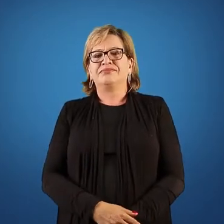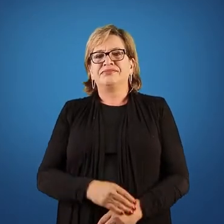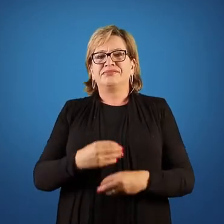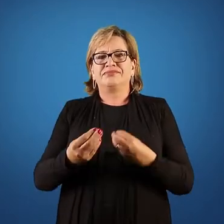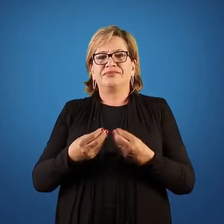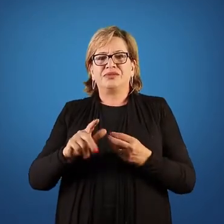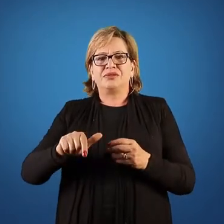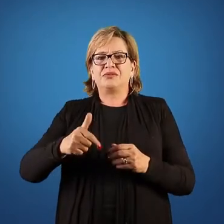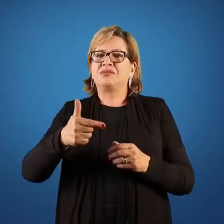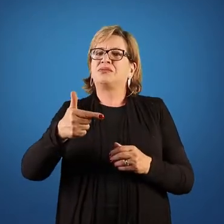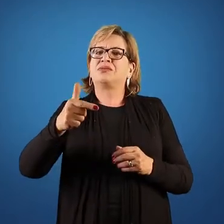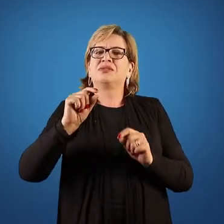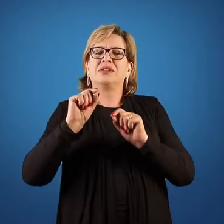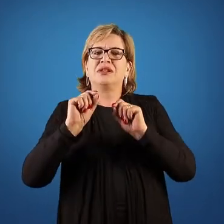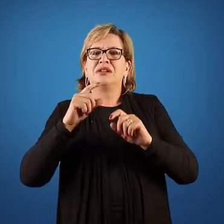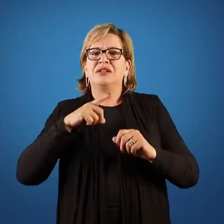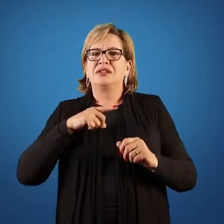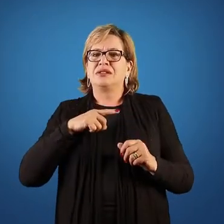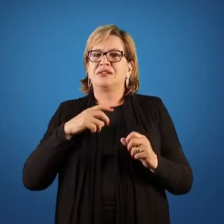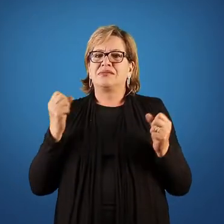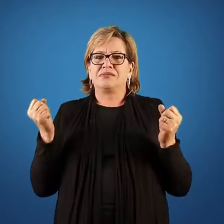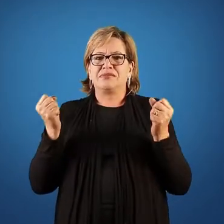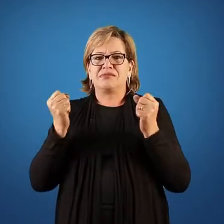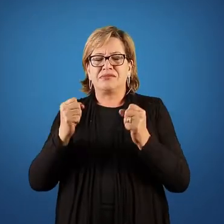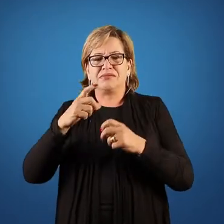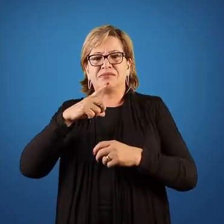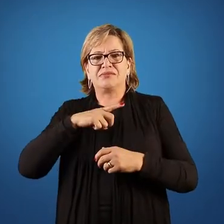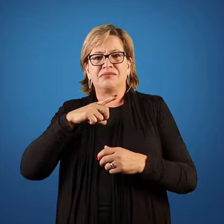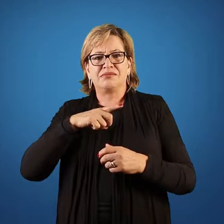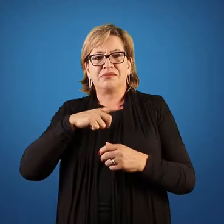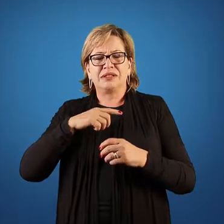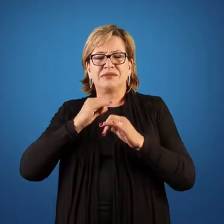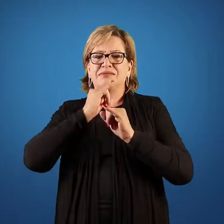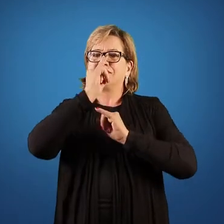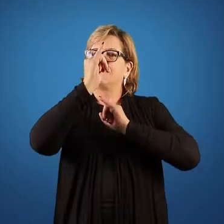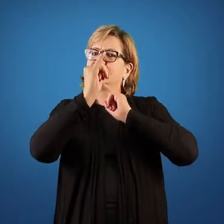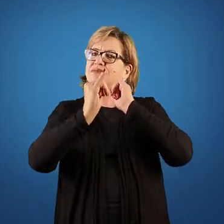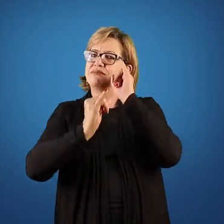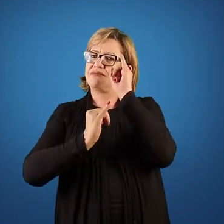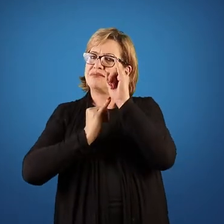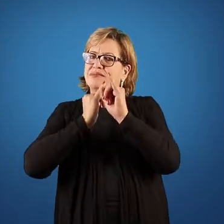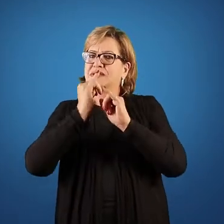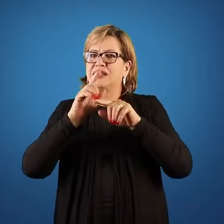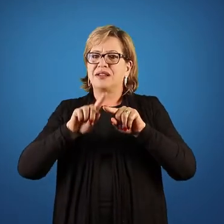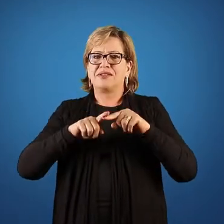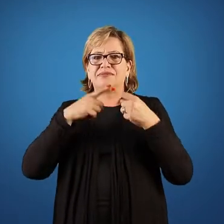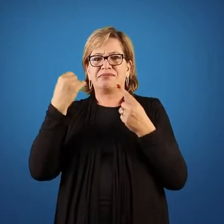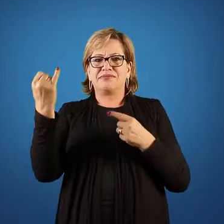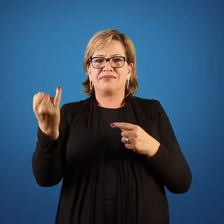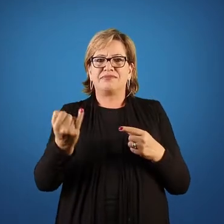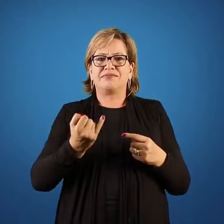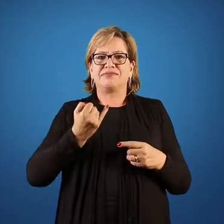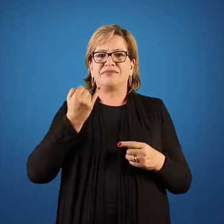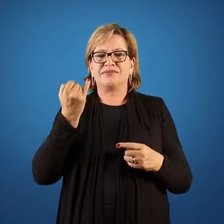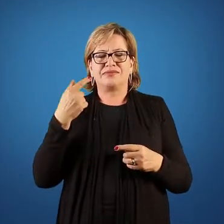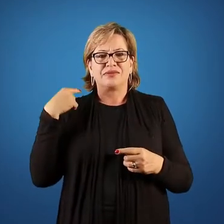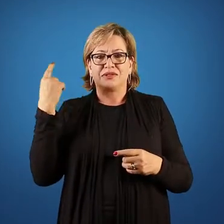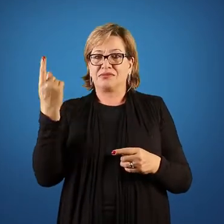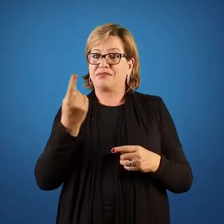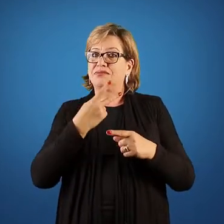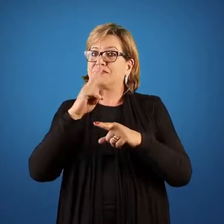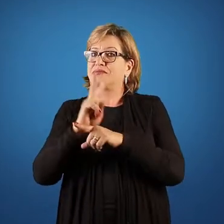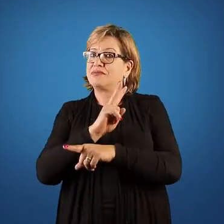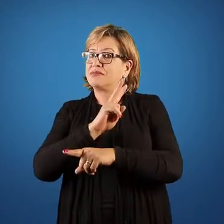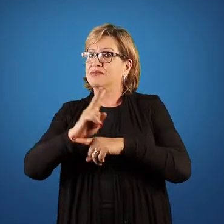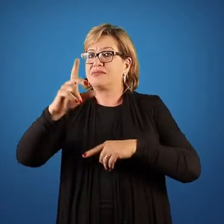Pessoal, então outros elementos podem ser encontrados facilmente na internet, mas é importante que a gente tome alguns